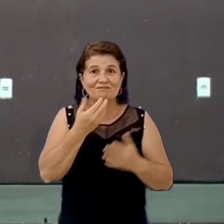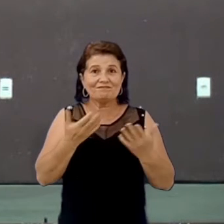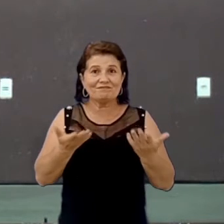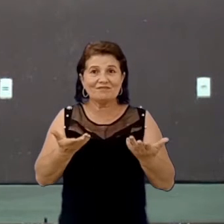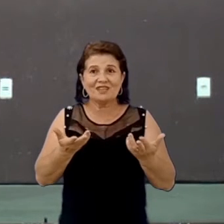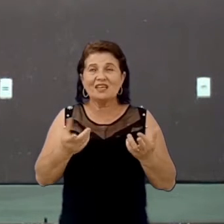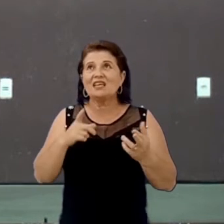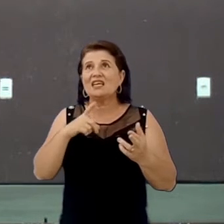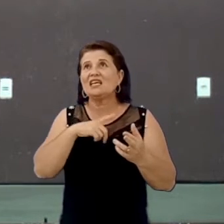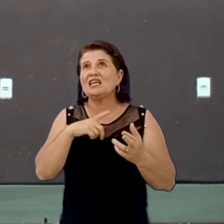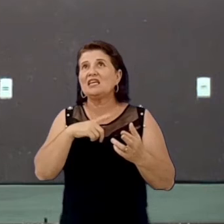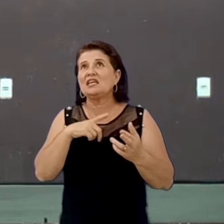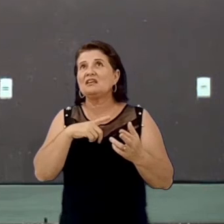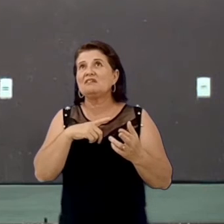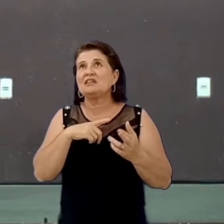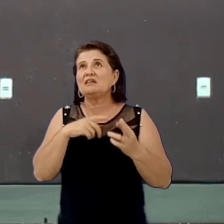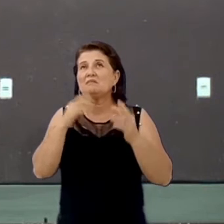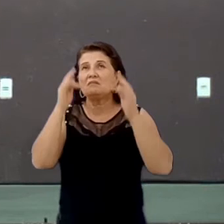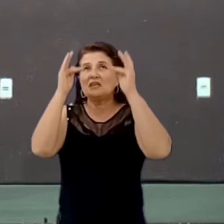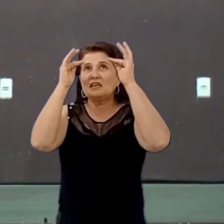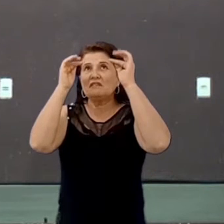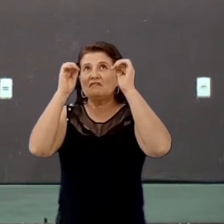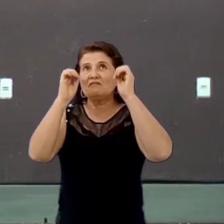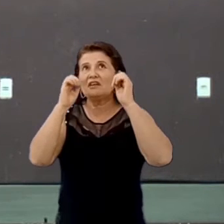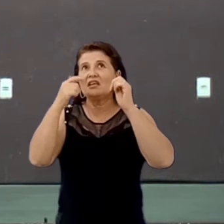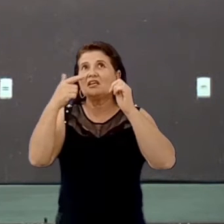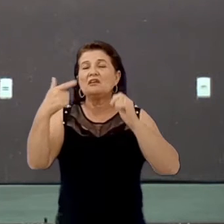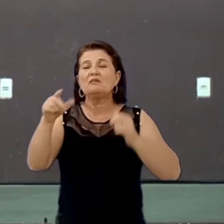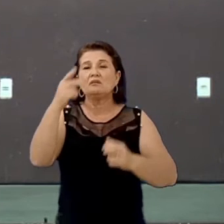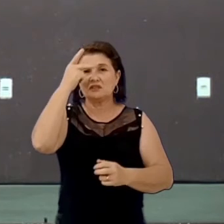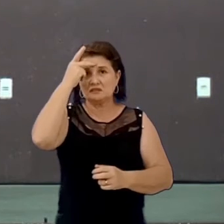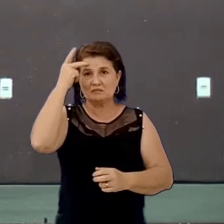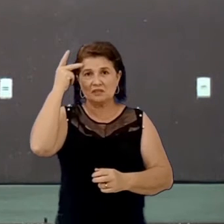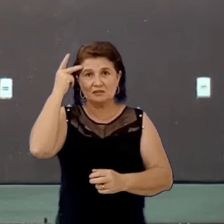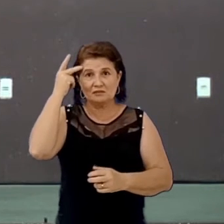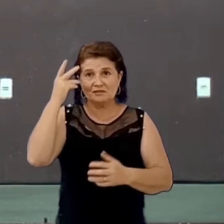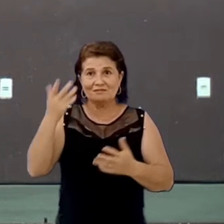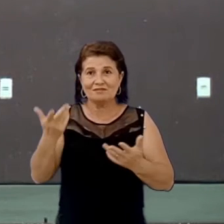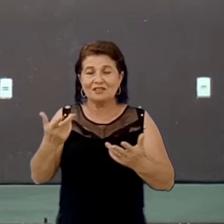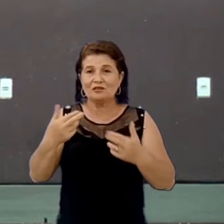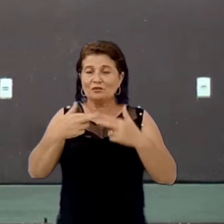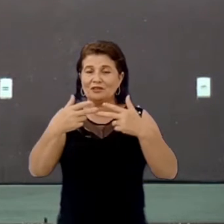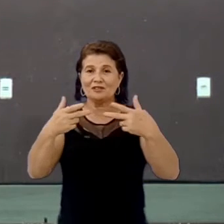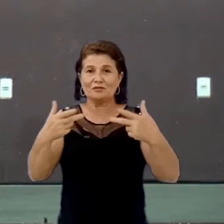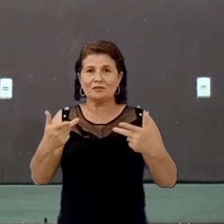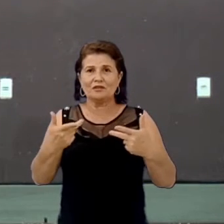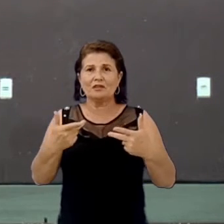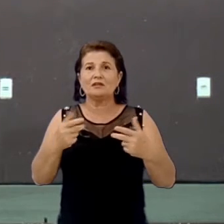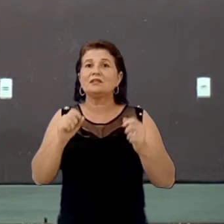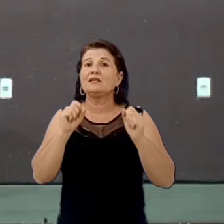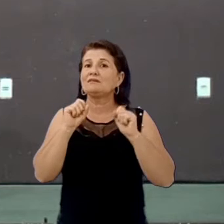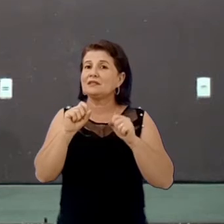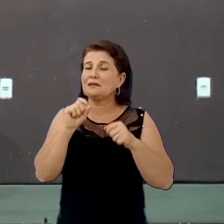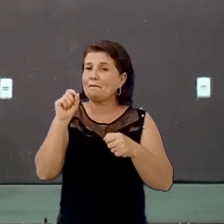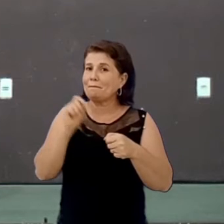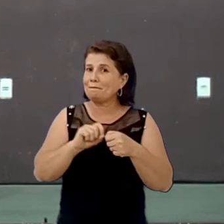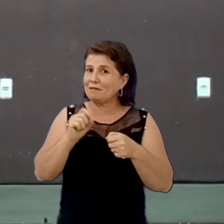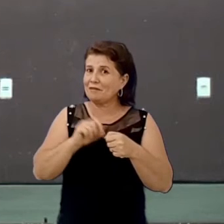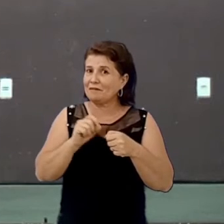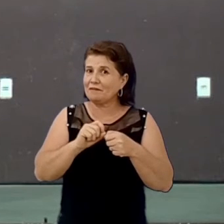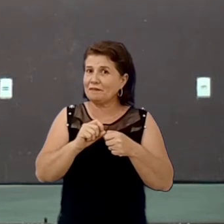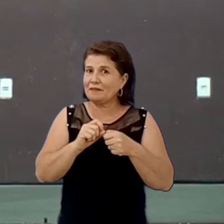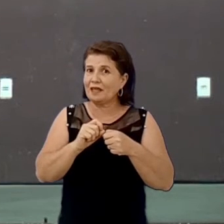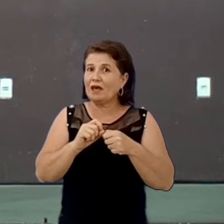eu tenho depositado mais minha fé em outras pessoas, em outras coisas. Sabe o que você precisa fazer? Olha